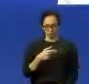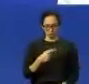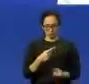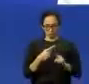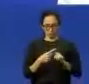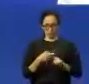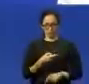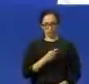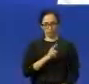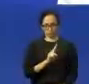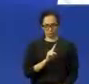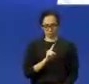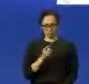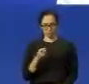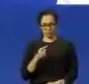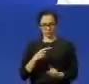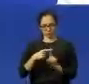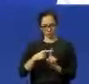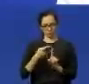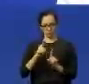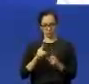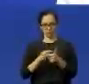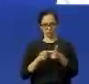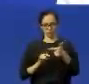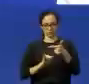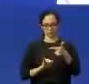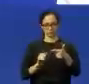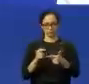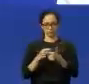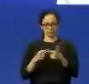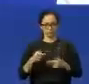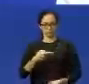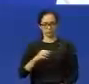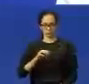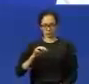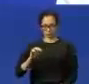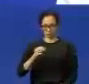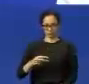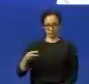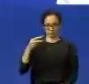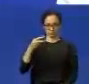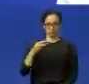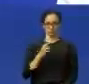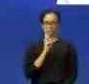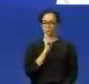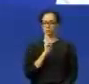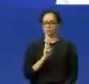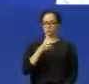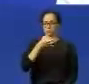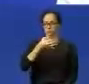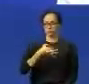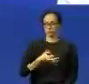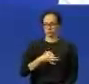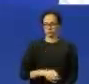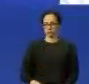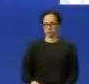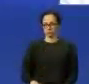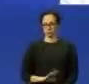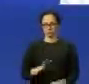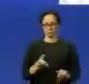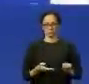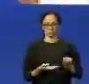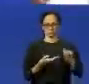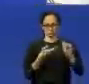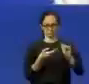1, mais 1 sobre I sobre 100, mais 1 sobre 100 ao quadrado. Portanto, a resposta correta aí é a resposta